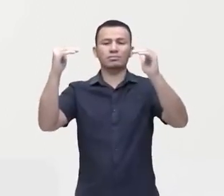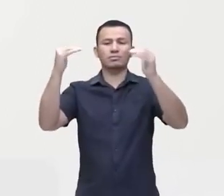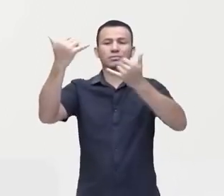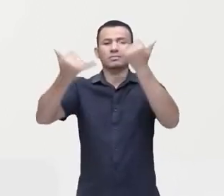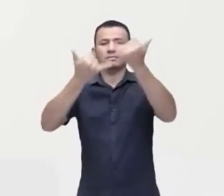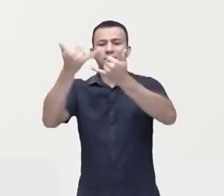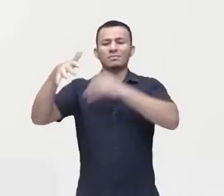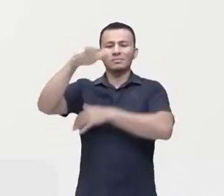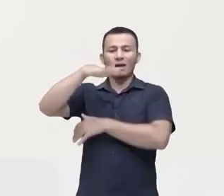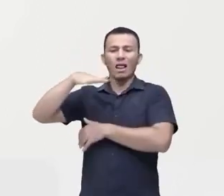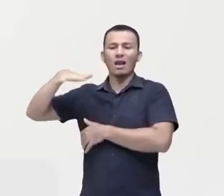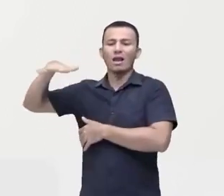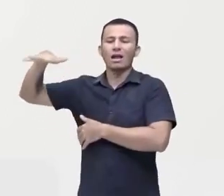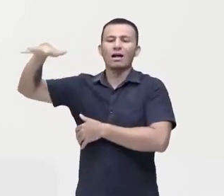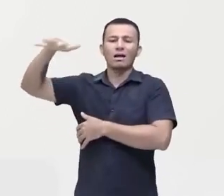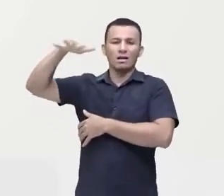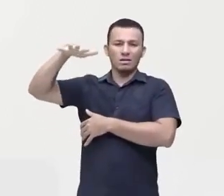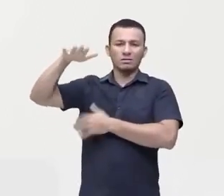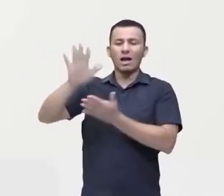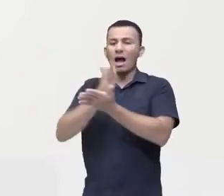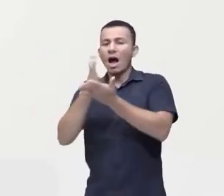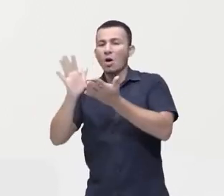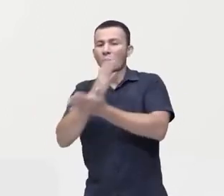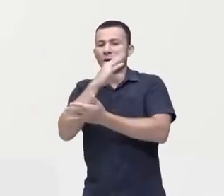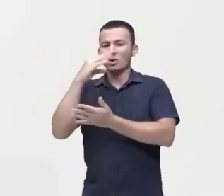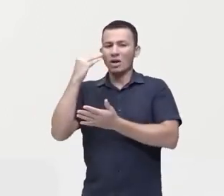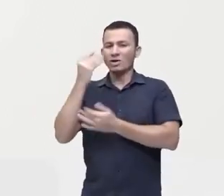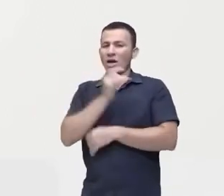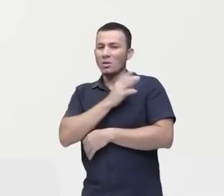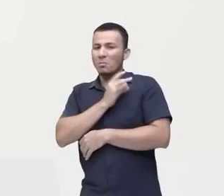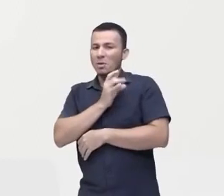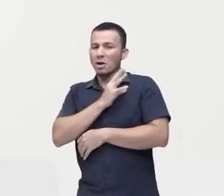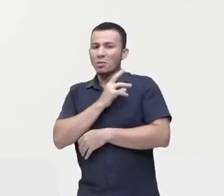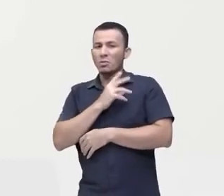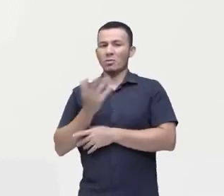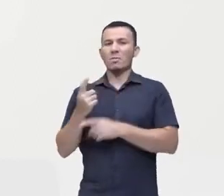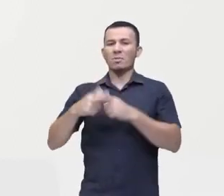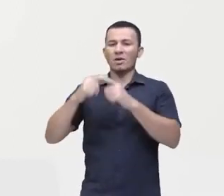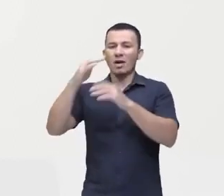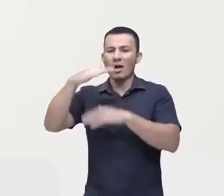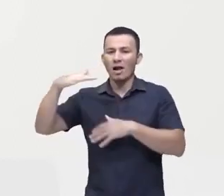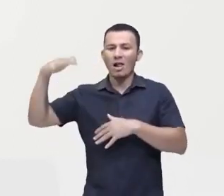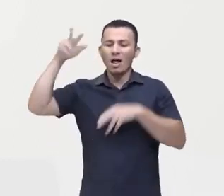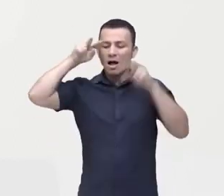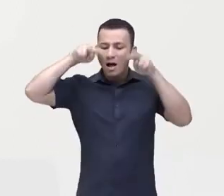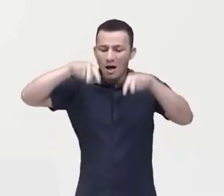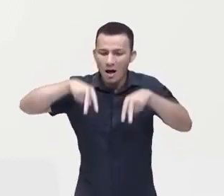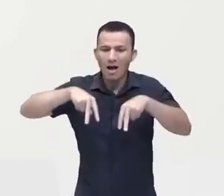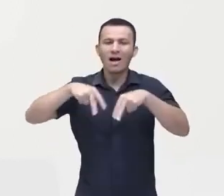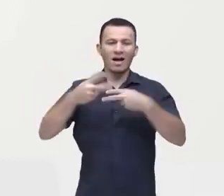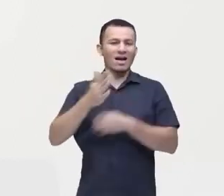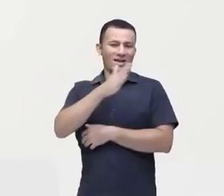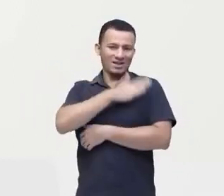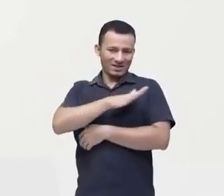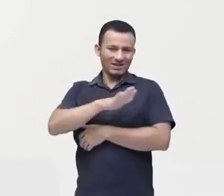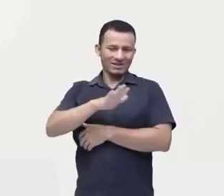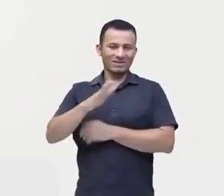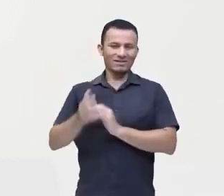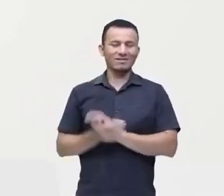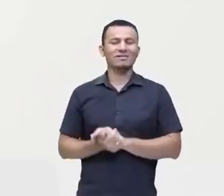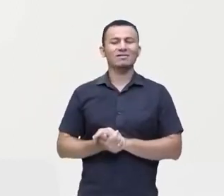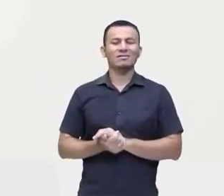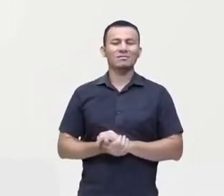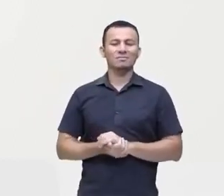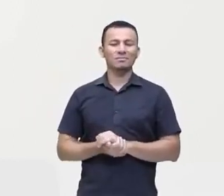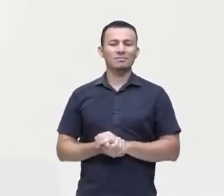no alto. Tem criança que não gosta, né, de estar em cima, que tem medo. Mas tem que estar bem seguro para a gente estar em cima. Olha